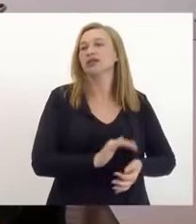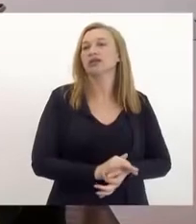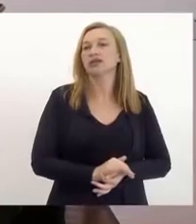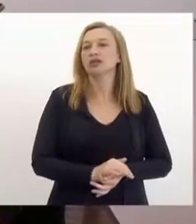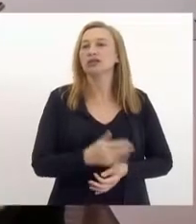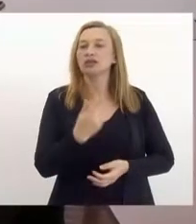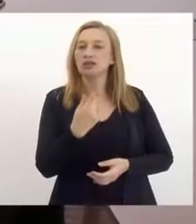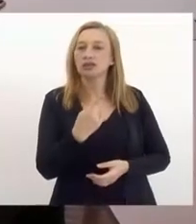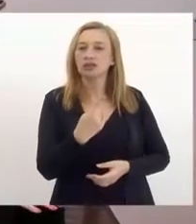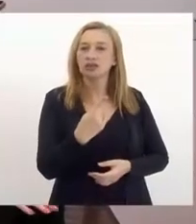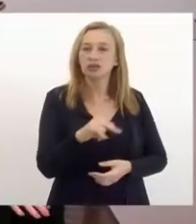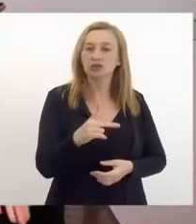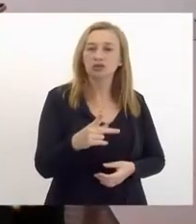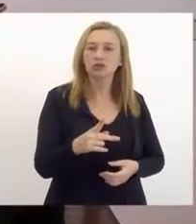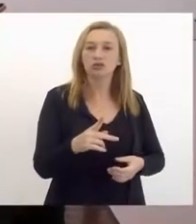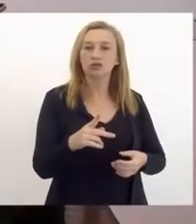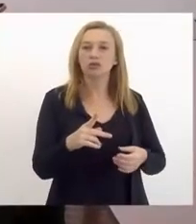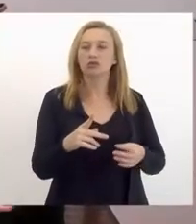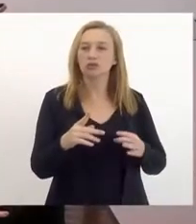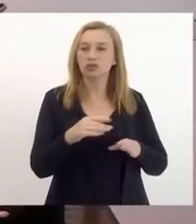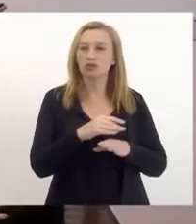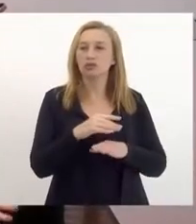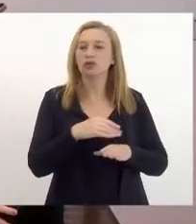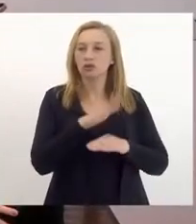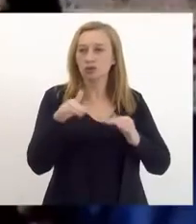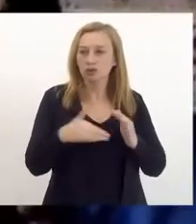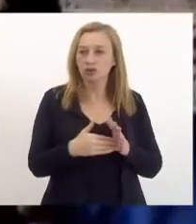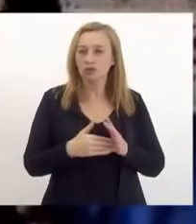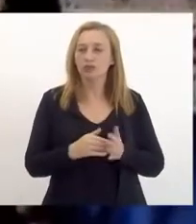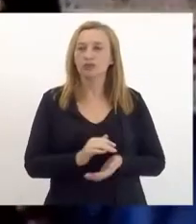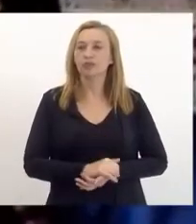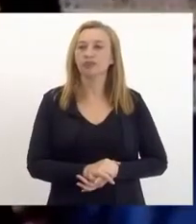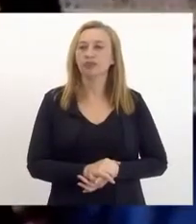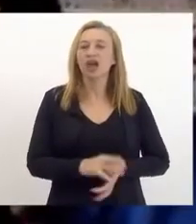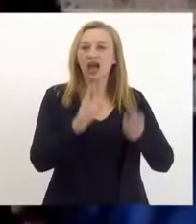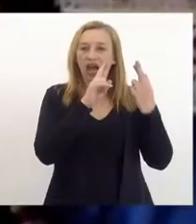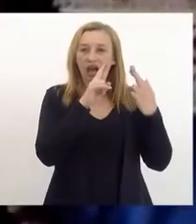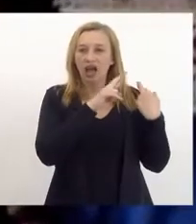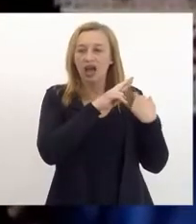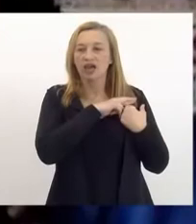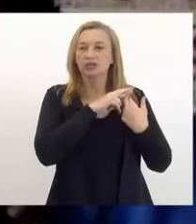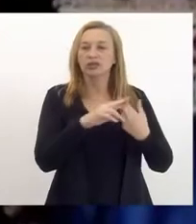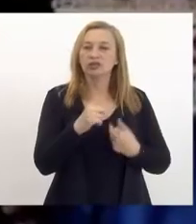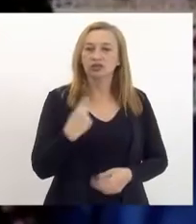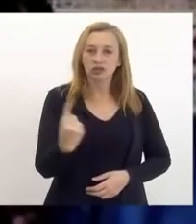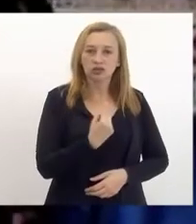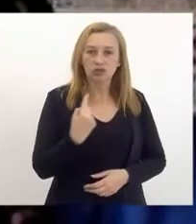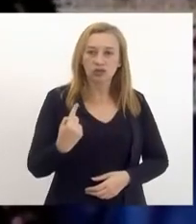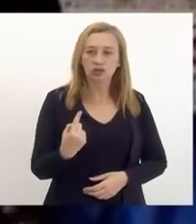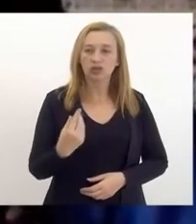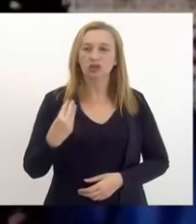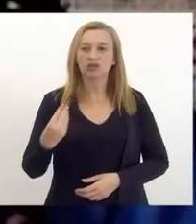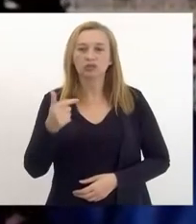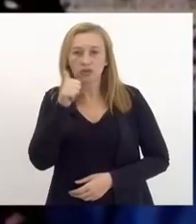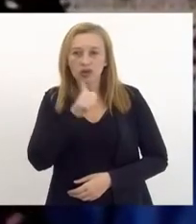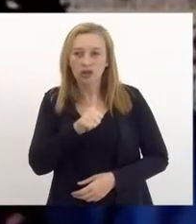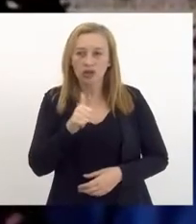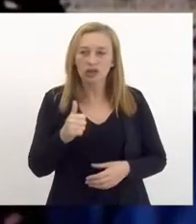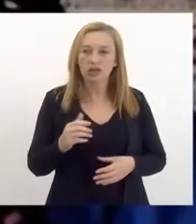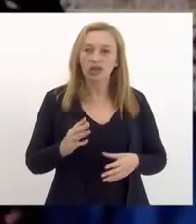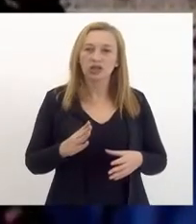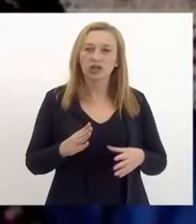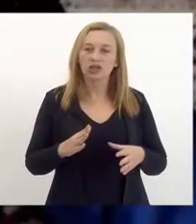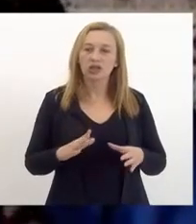na sua plenitude, na sua integralidade. Então, a responsabilidade de nós mulheres, ocupando espaços de